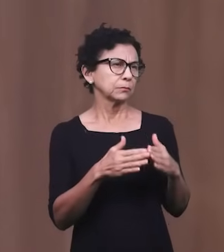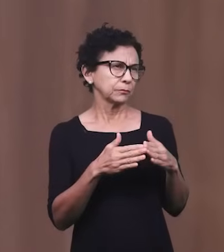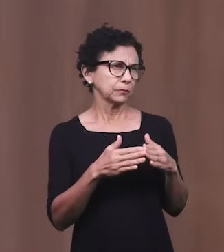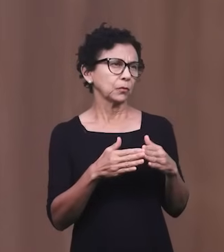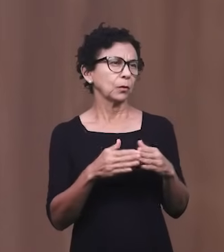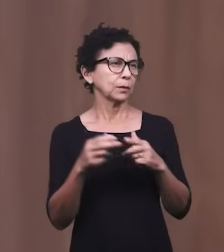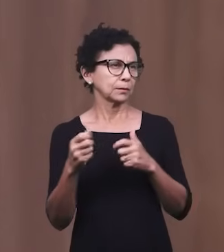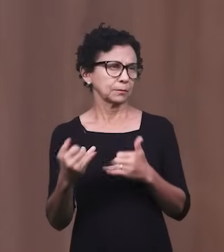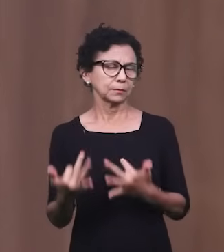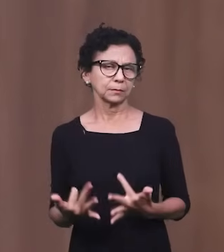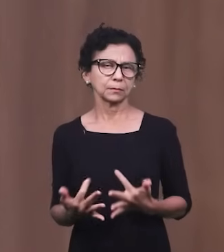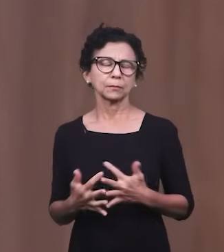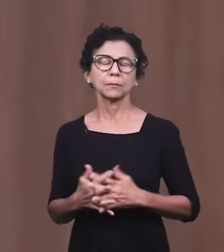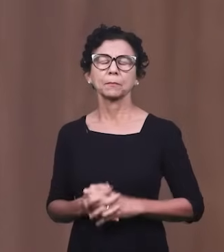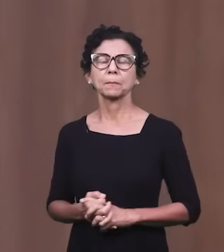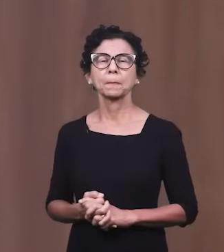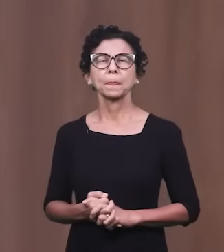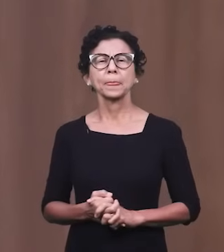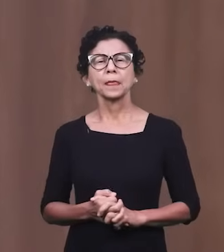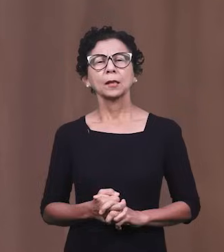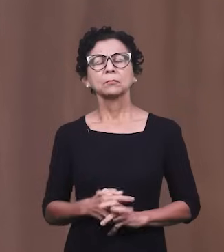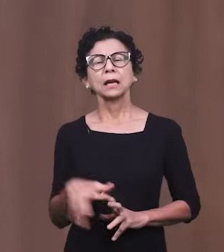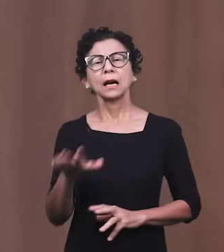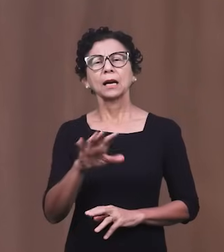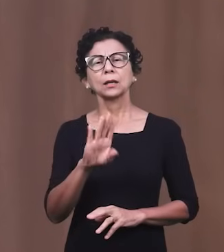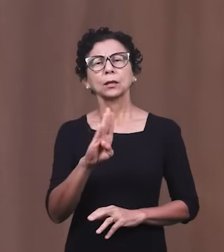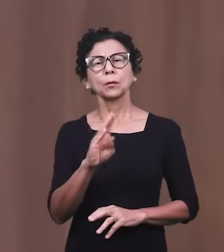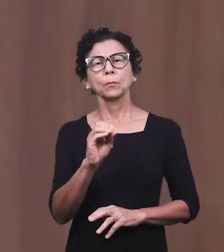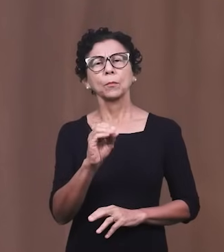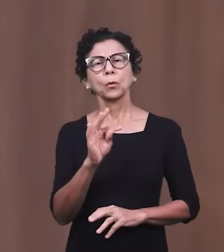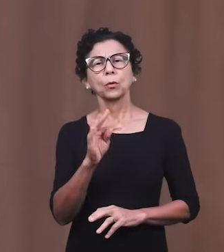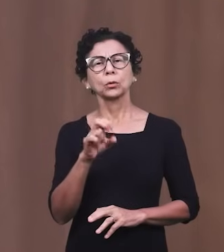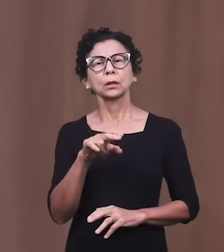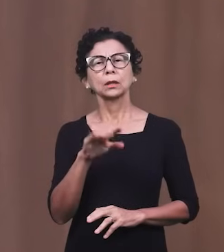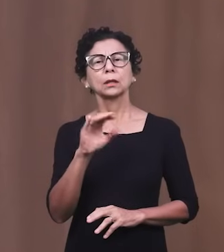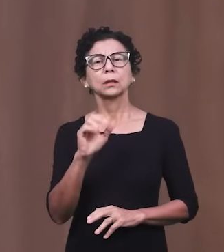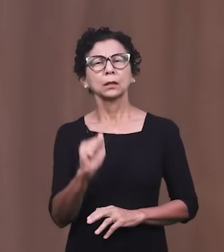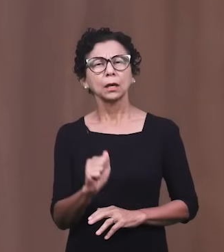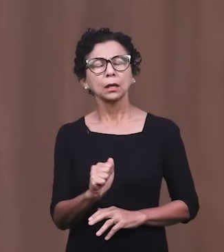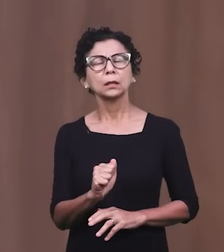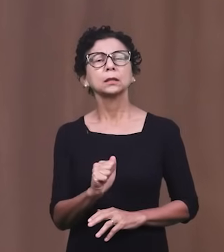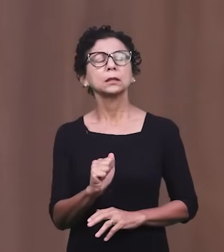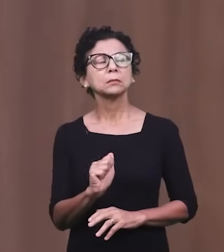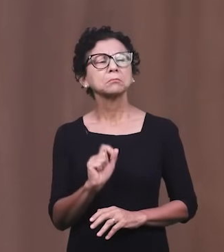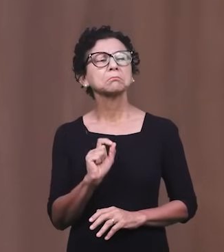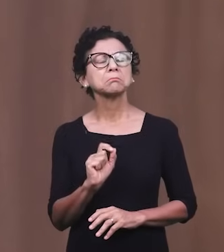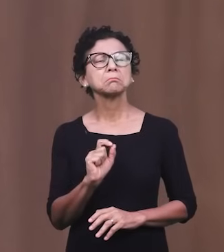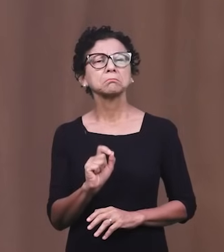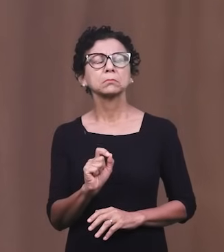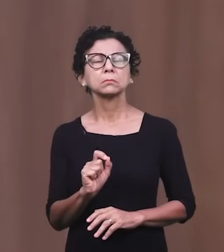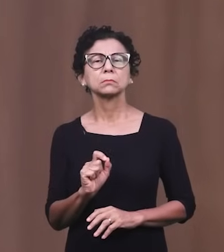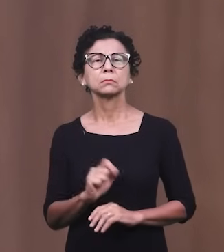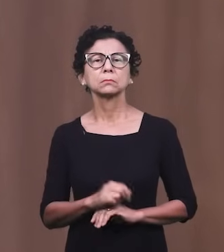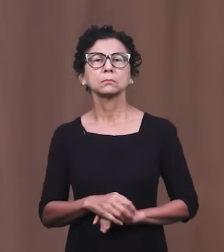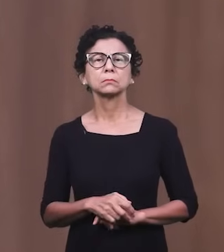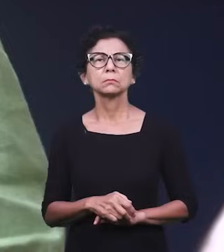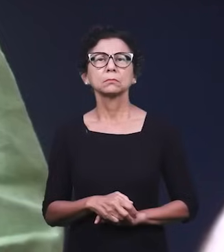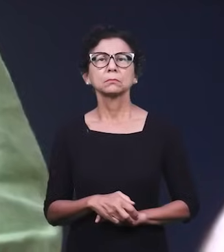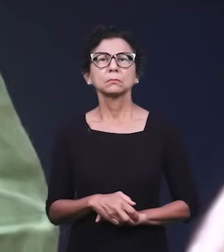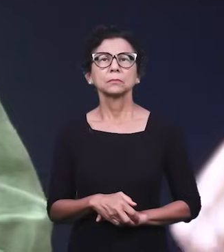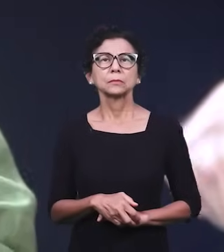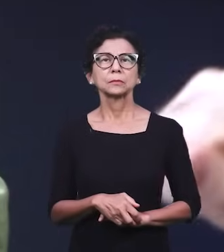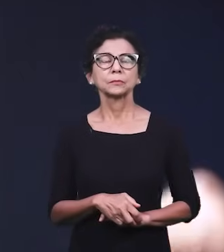Eh o que a a a botânica ela Visa estudar o que que essa área do conhecimento ela propõe como estudo